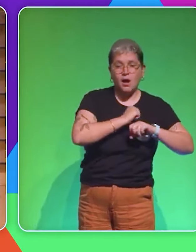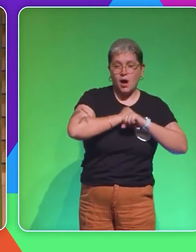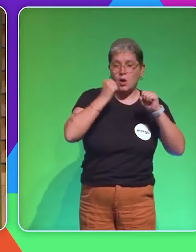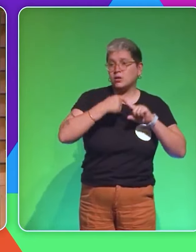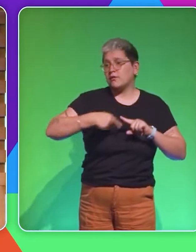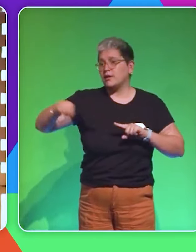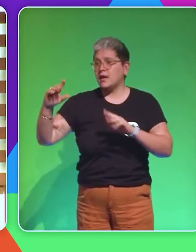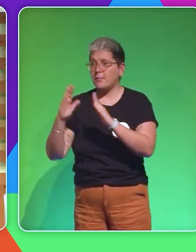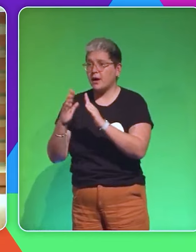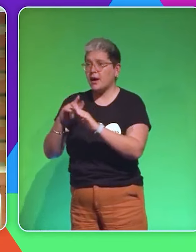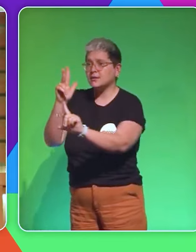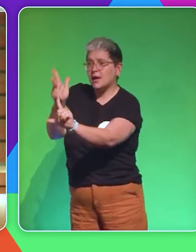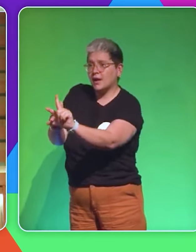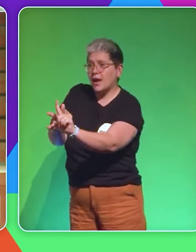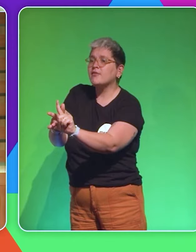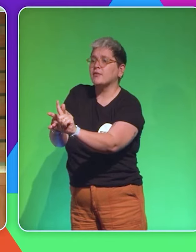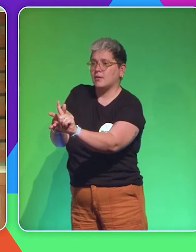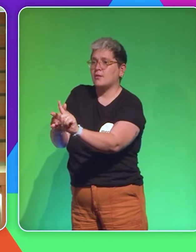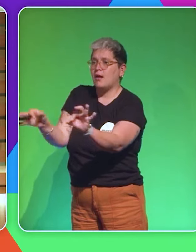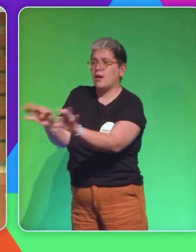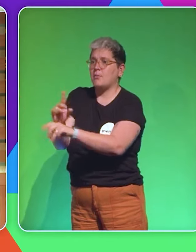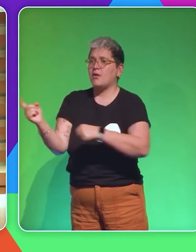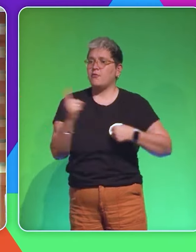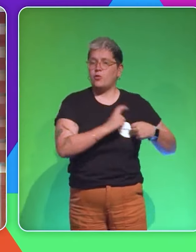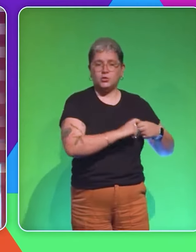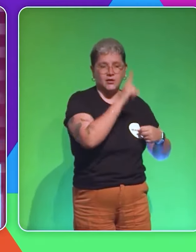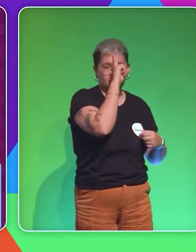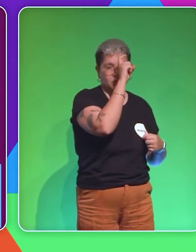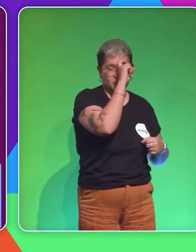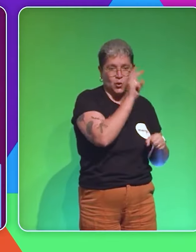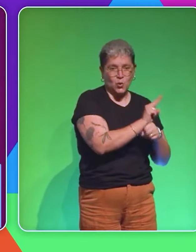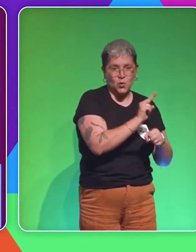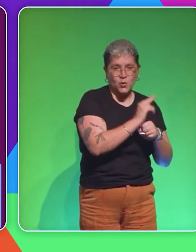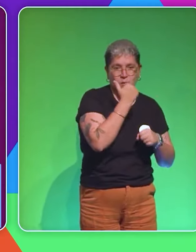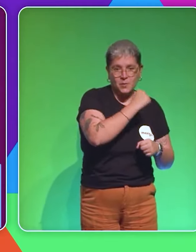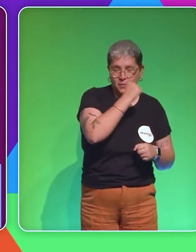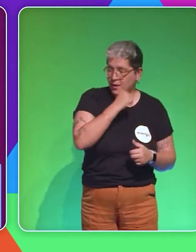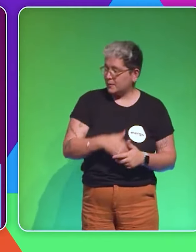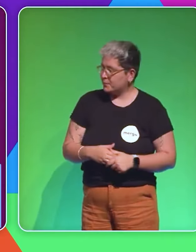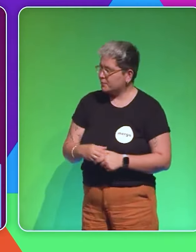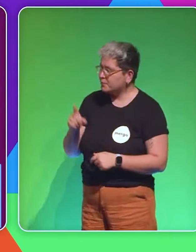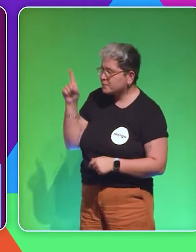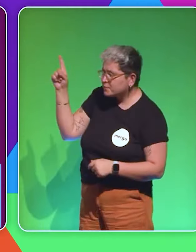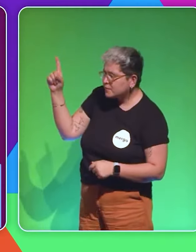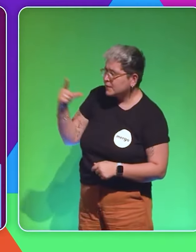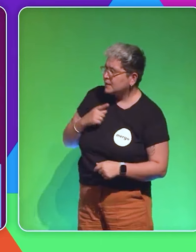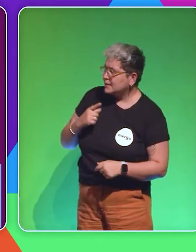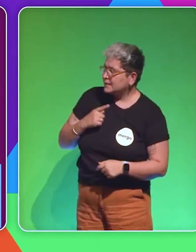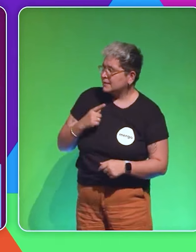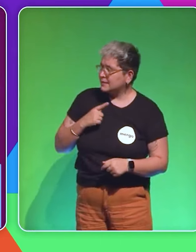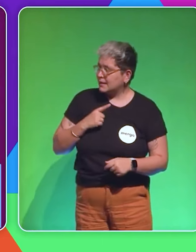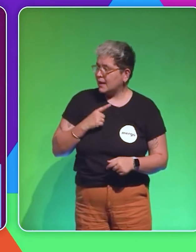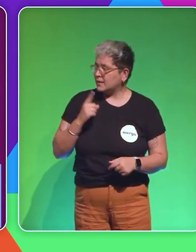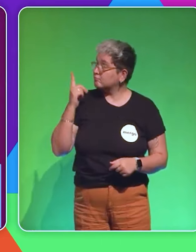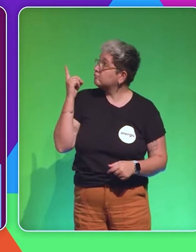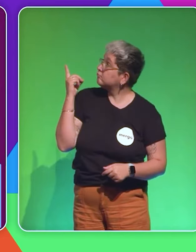dormia passava o dia todo lá no hospital o criando aqui ó com elementor e esse